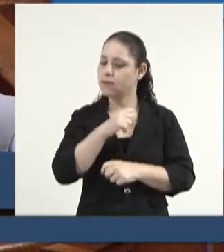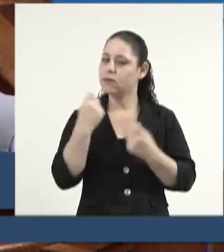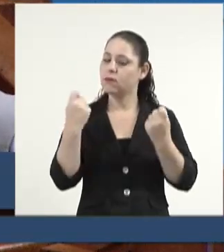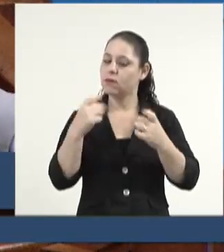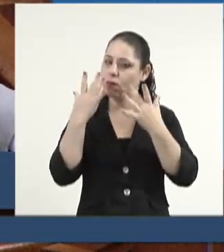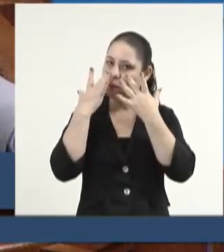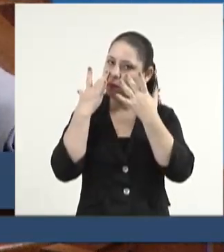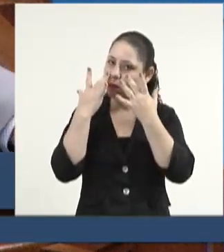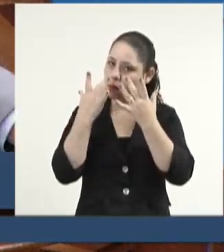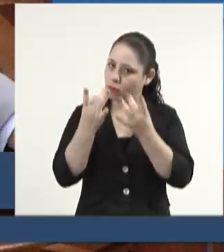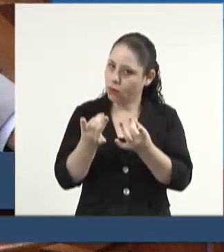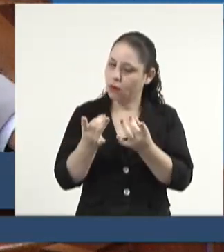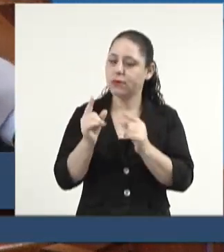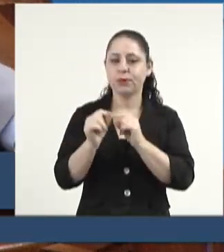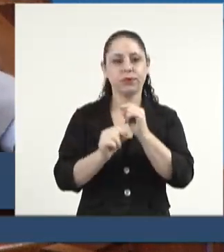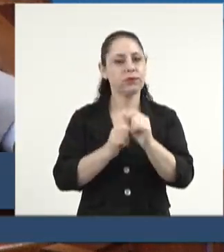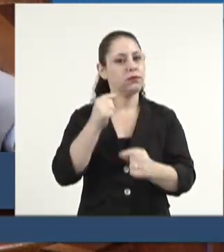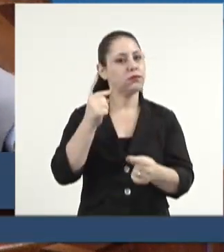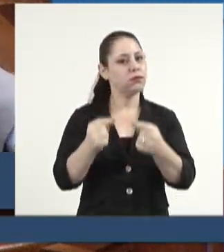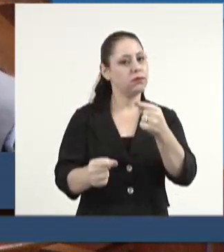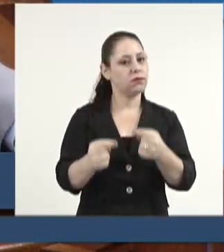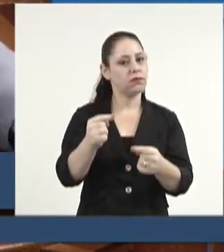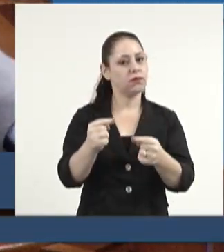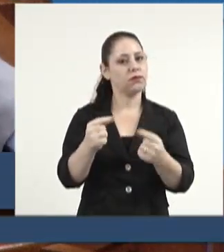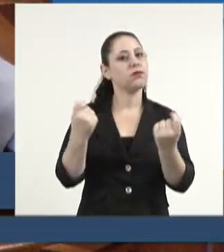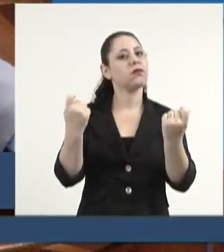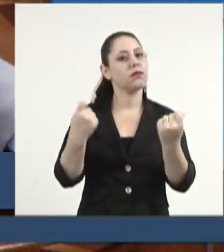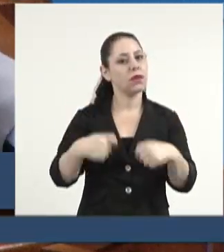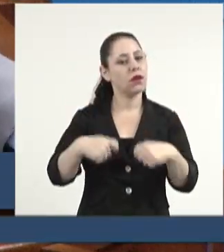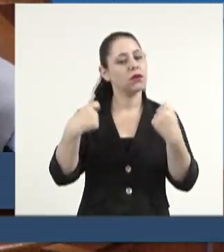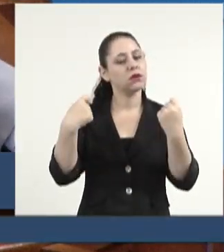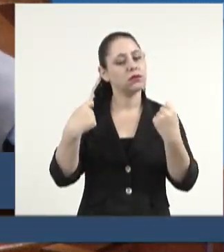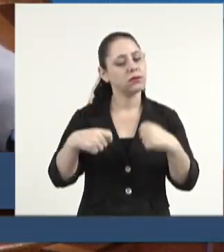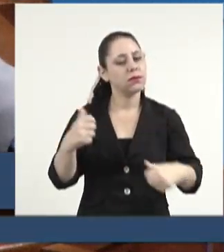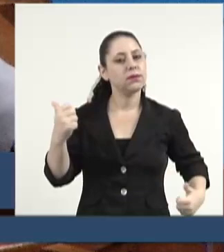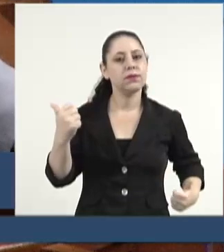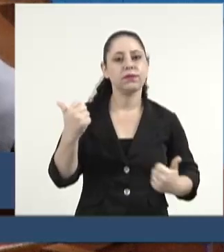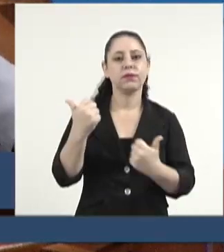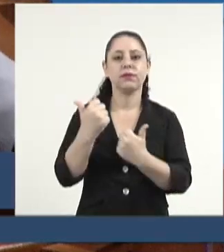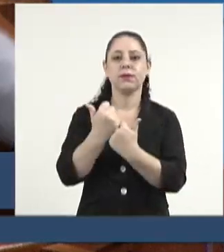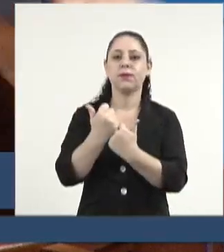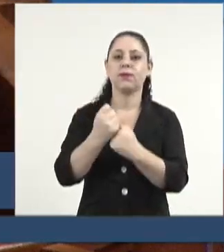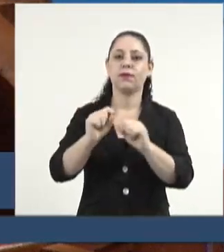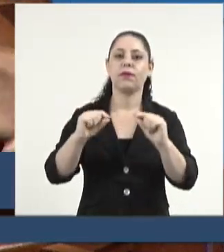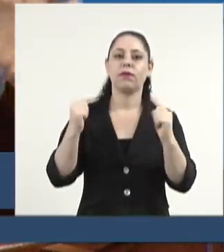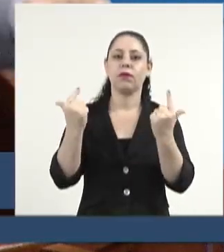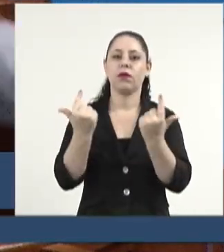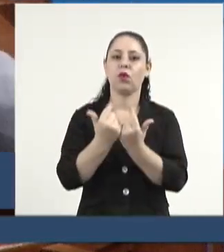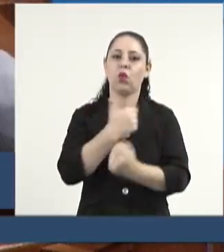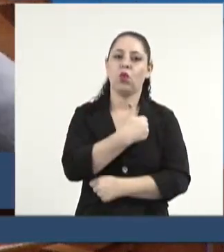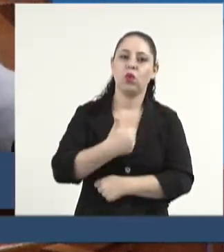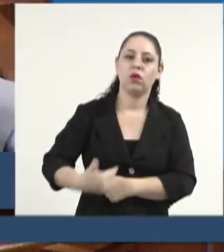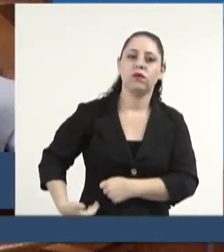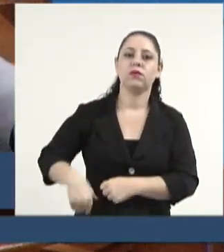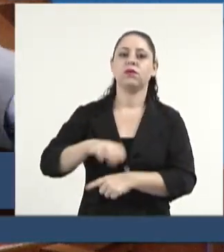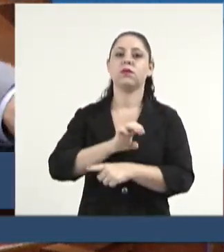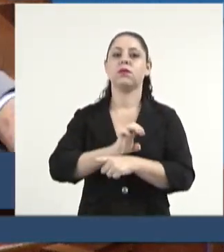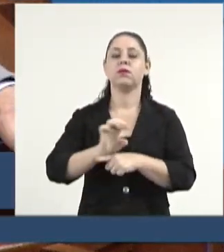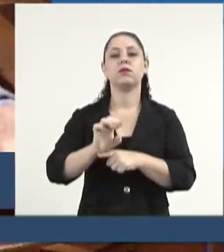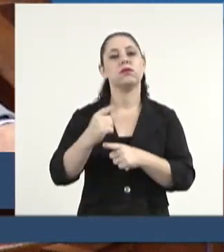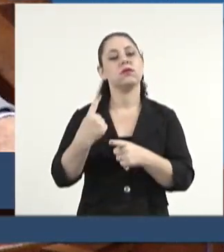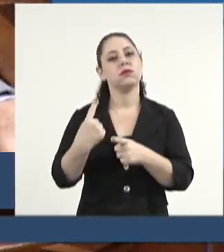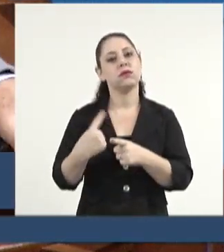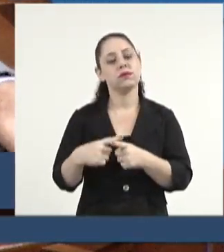a atenção, que merece a discussão, que merece o apoio desta Casa de Leis, do Governo do Estado,